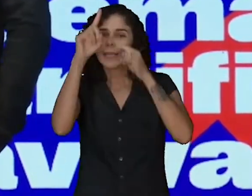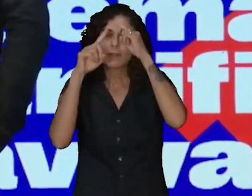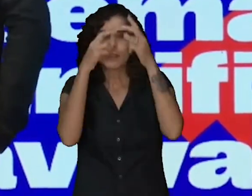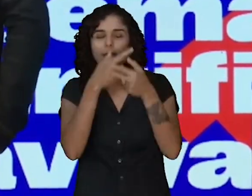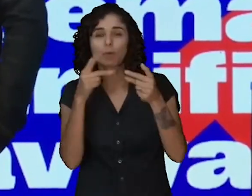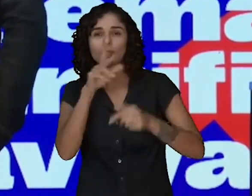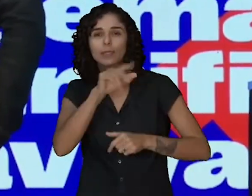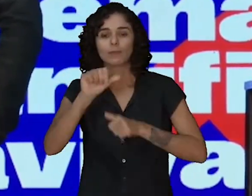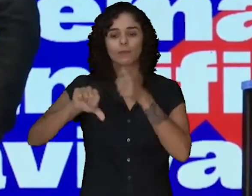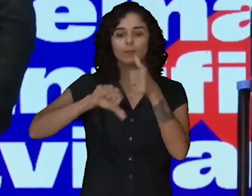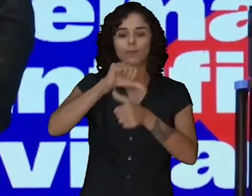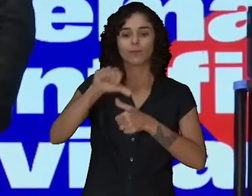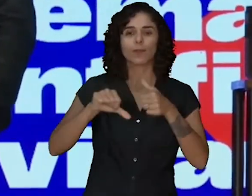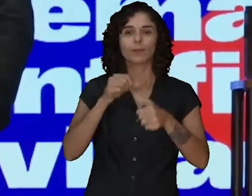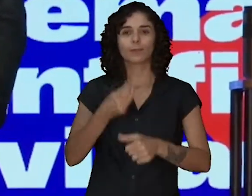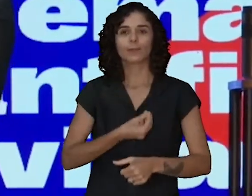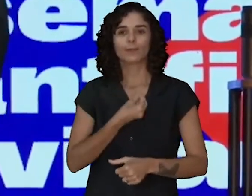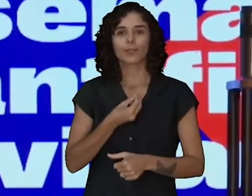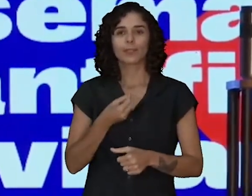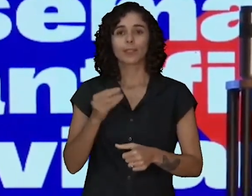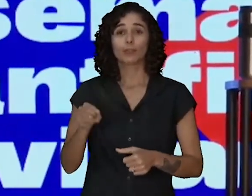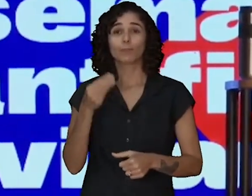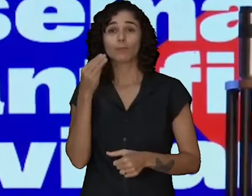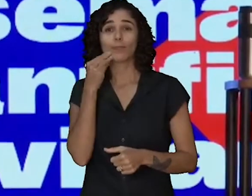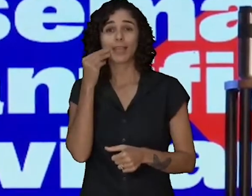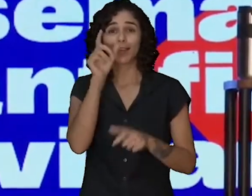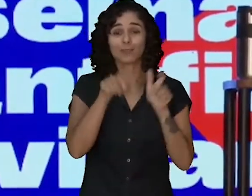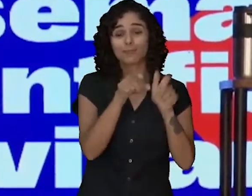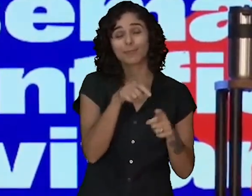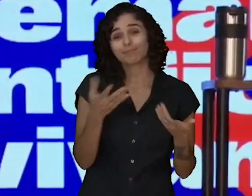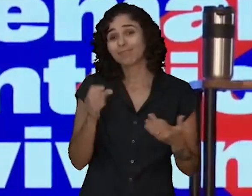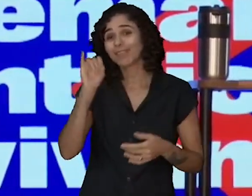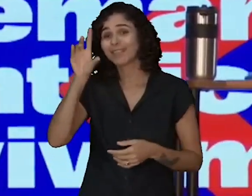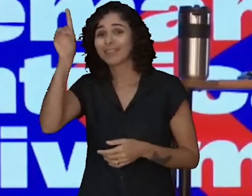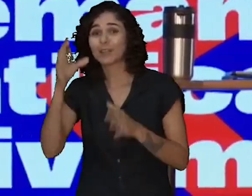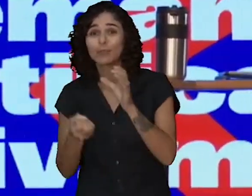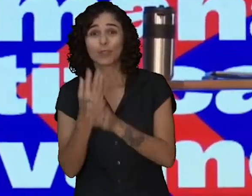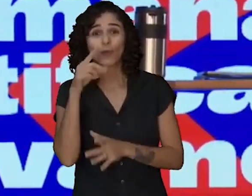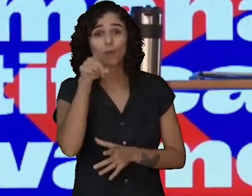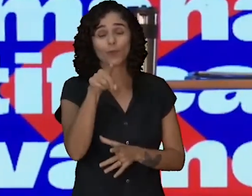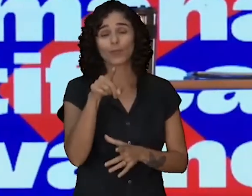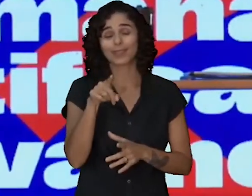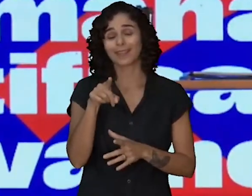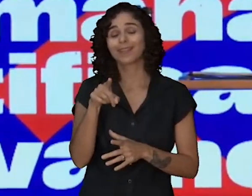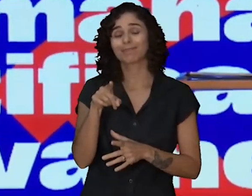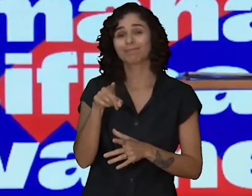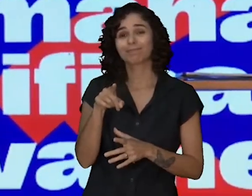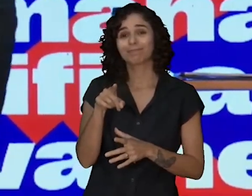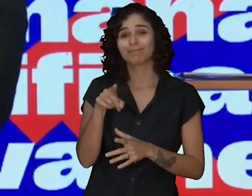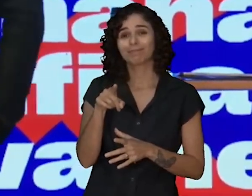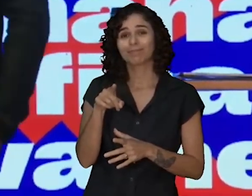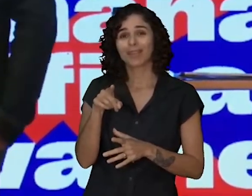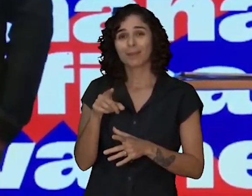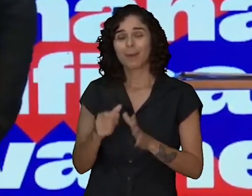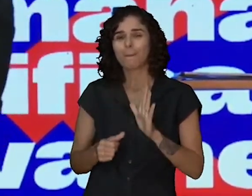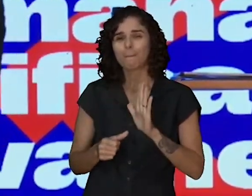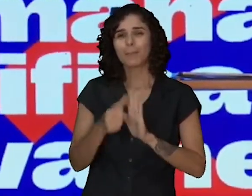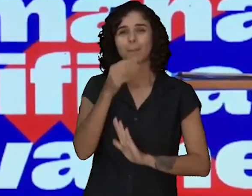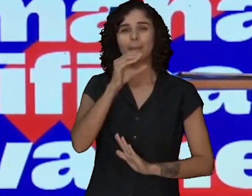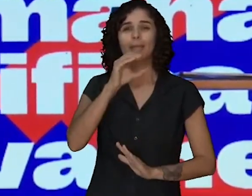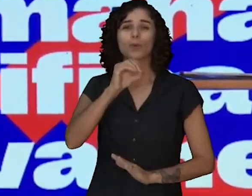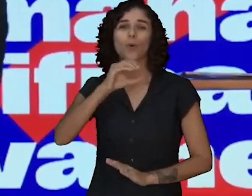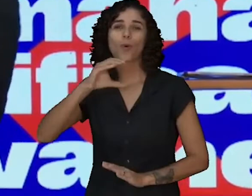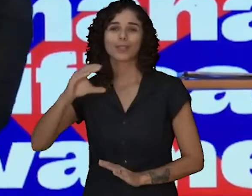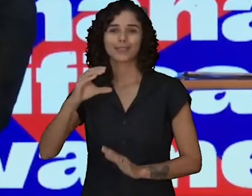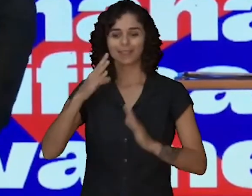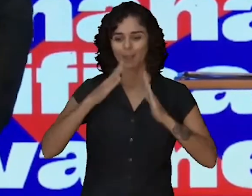pessoas? E se Deus criou você para ser o primeiro ocidental a ter